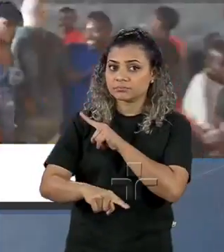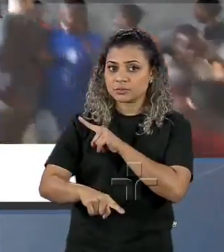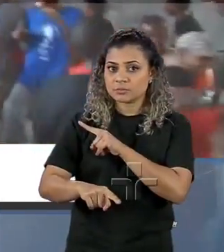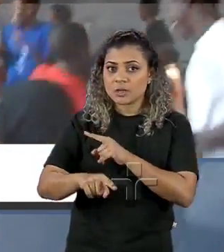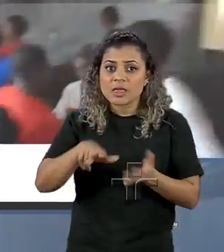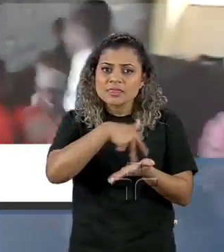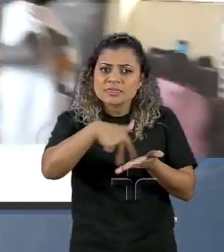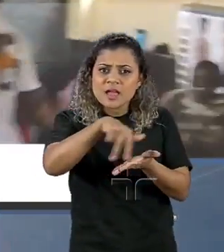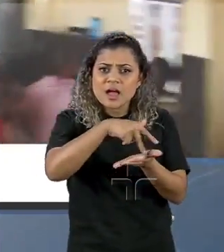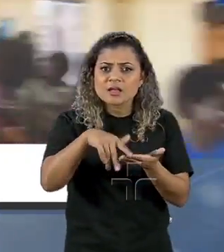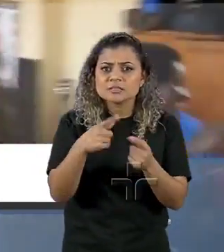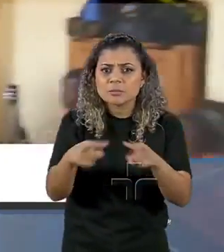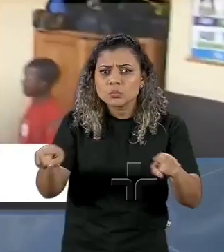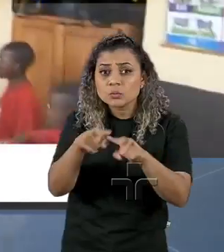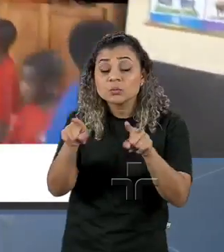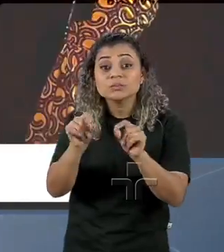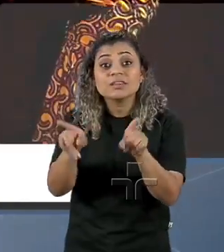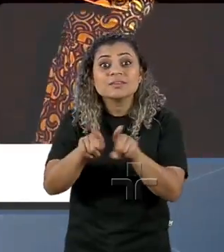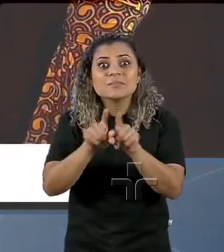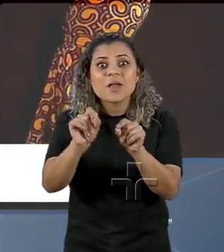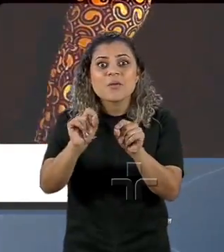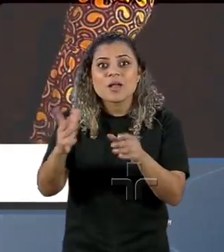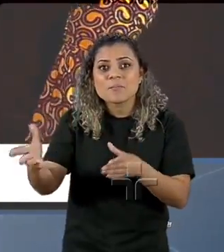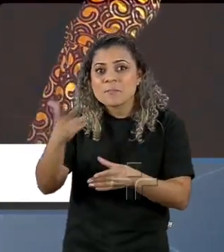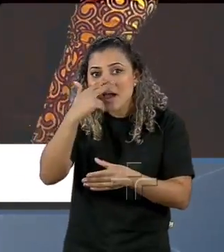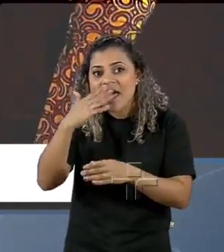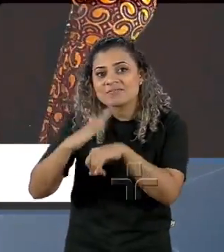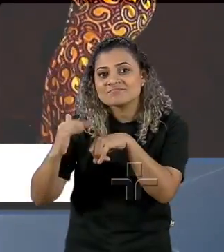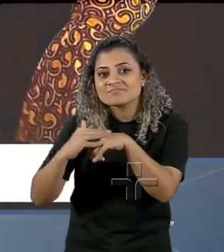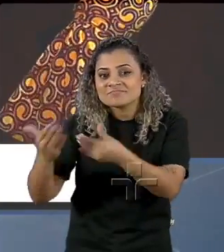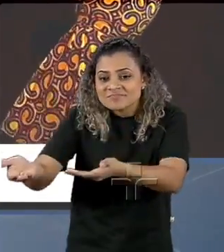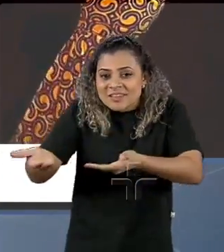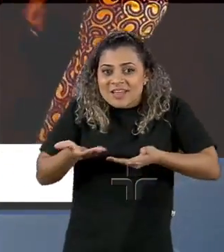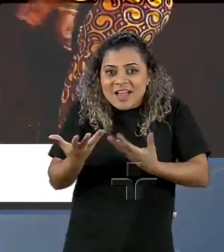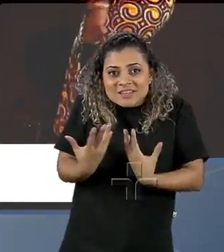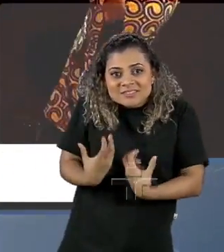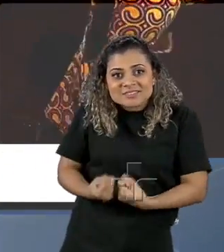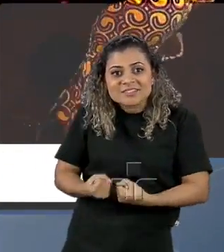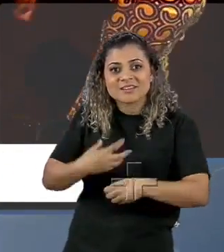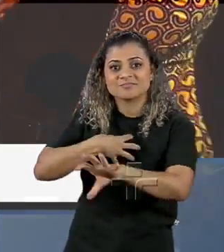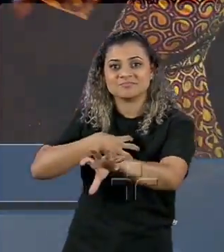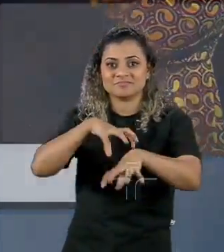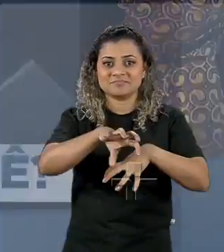e música aproximam e confortam refugiados no Brasil.